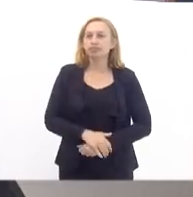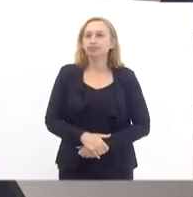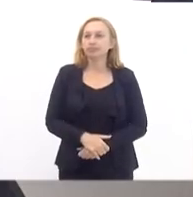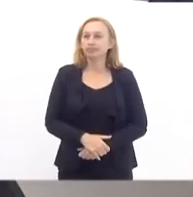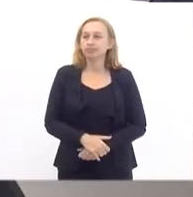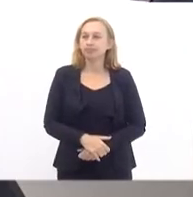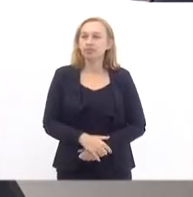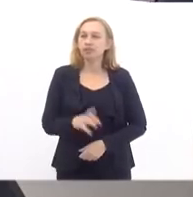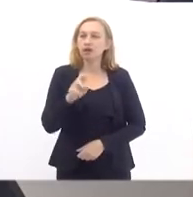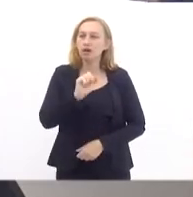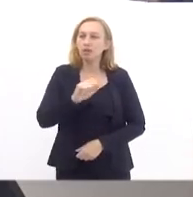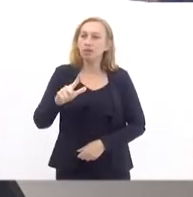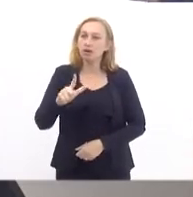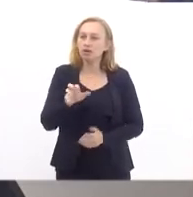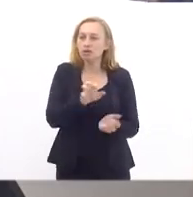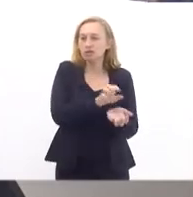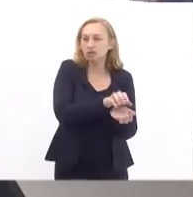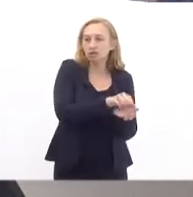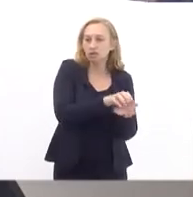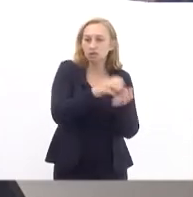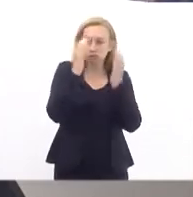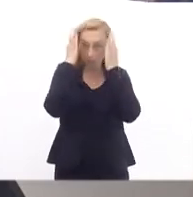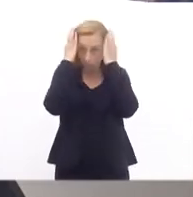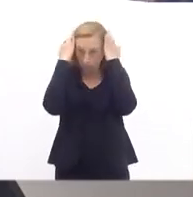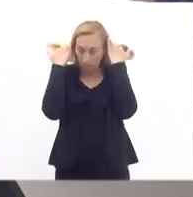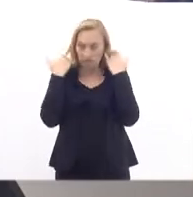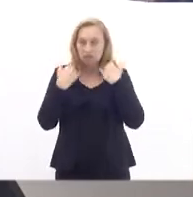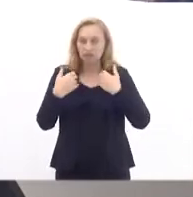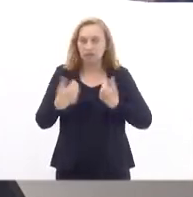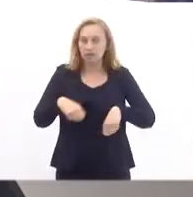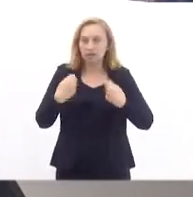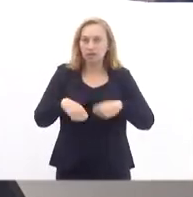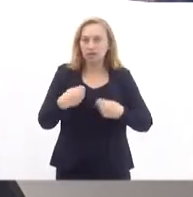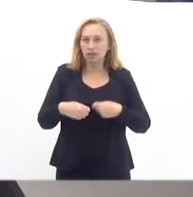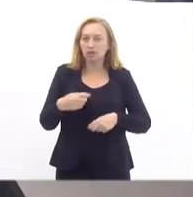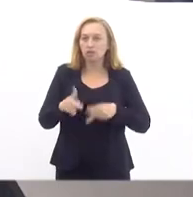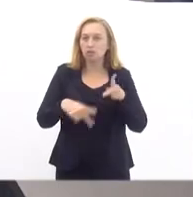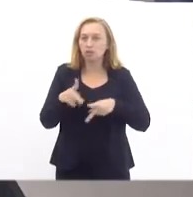que é o ramal Expresso Santa Cruz, que é tão necessário para a população daquela região.